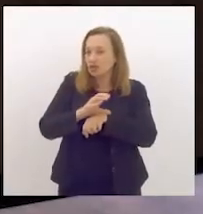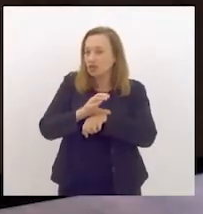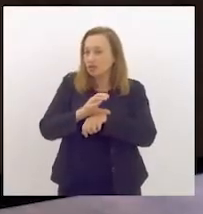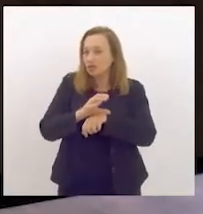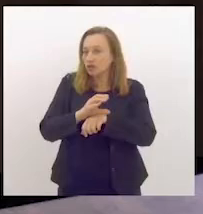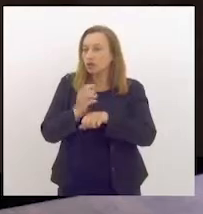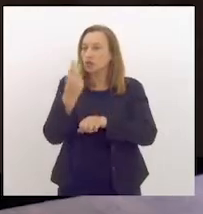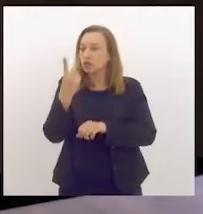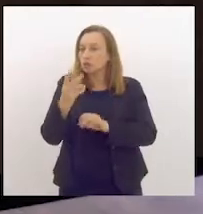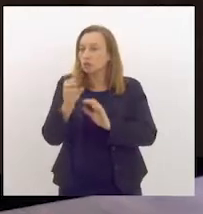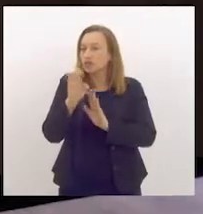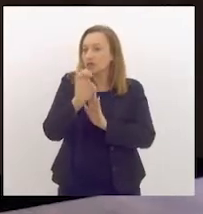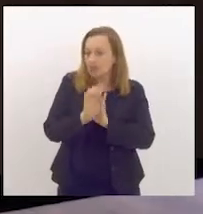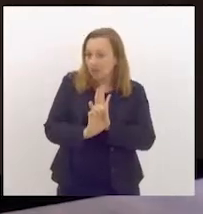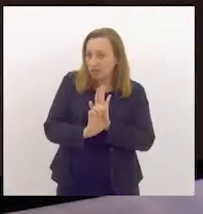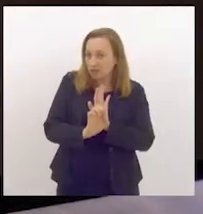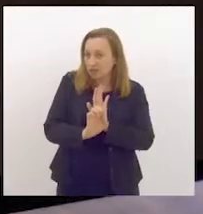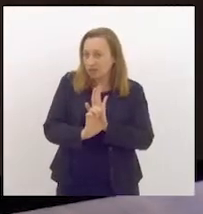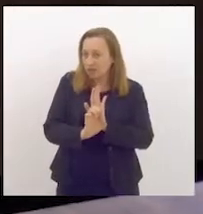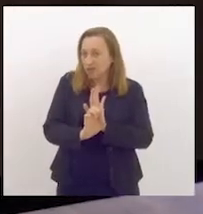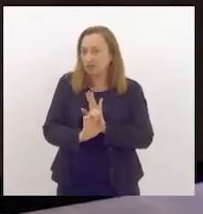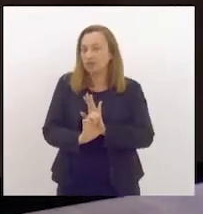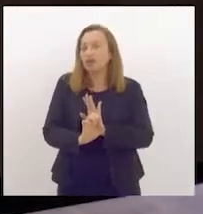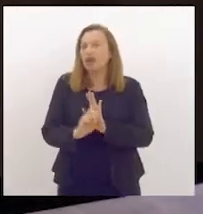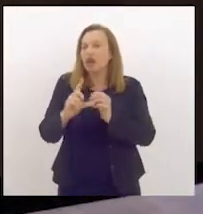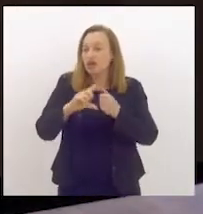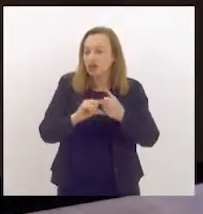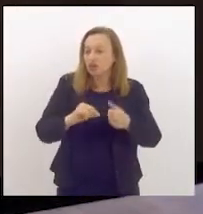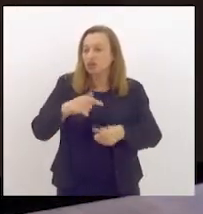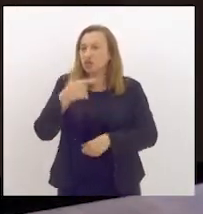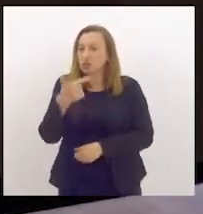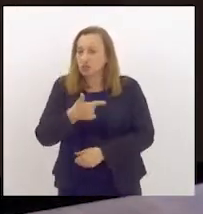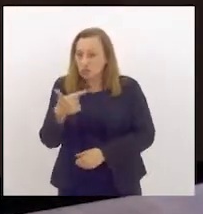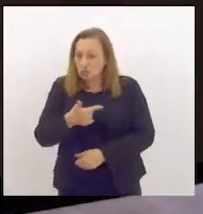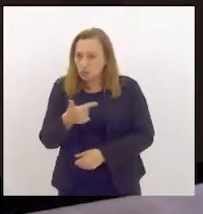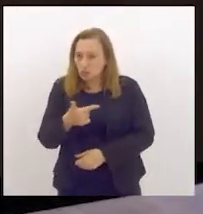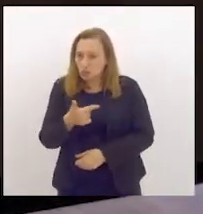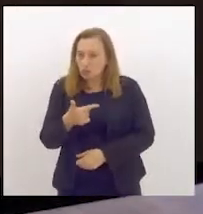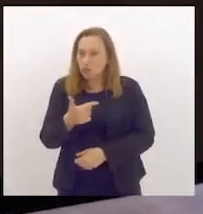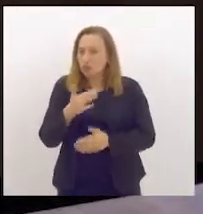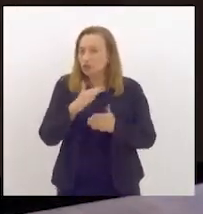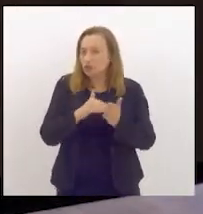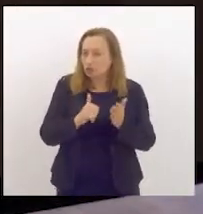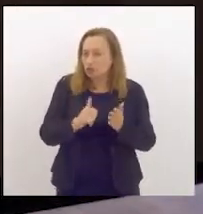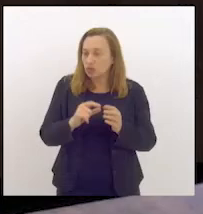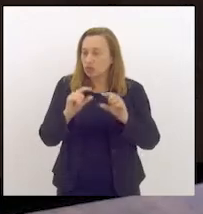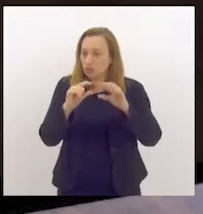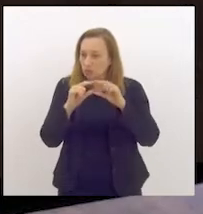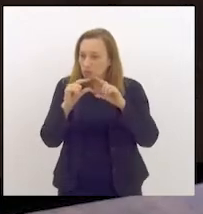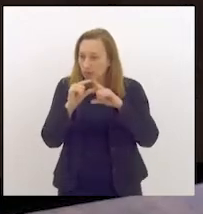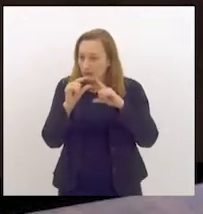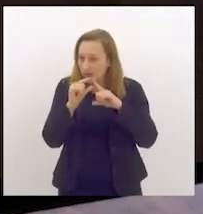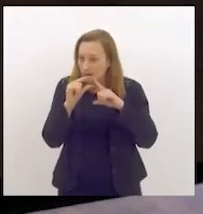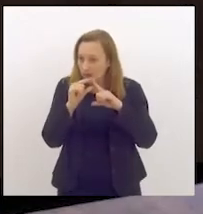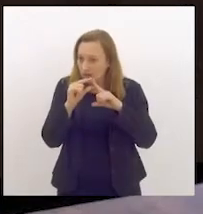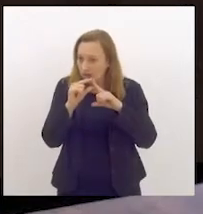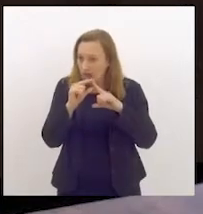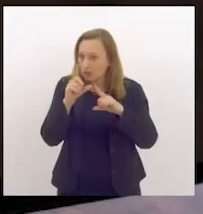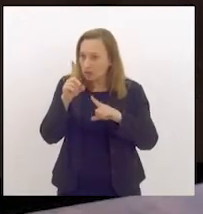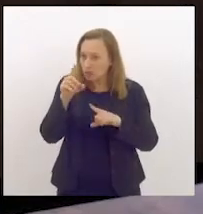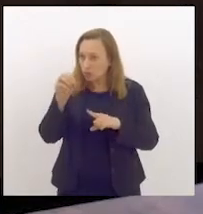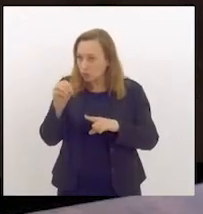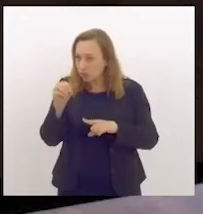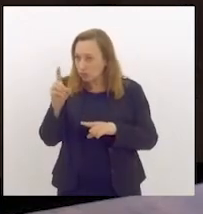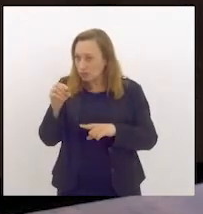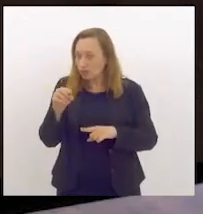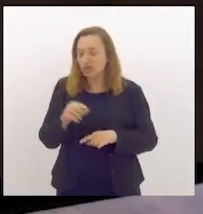com duas emendas ao artigo 2º tirando uma palavrinha do